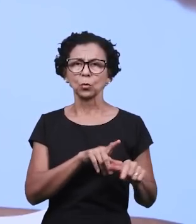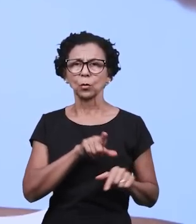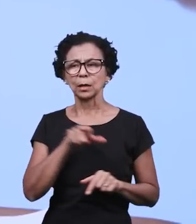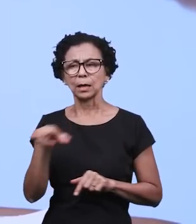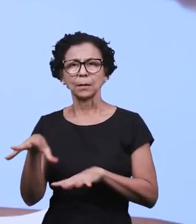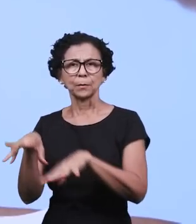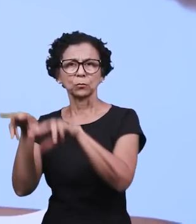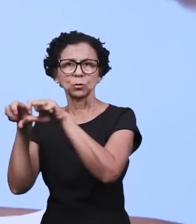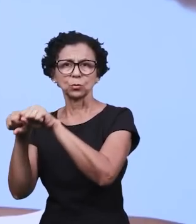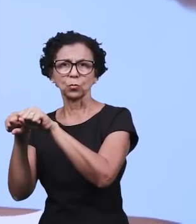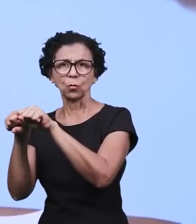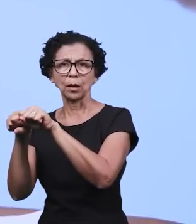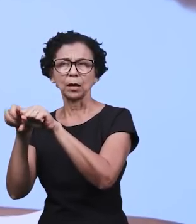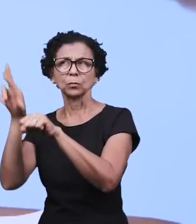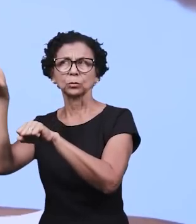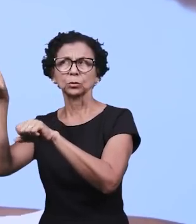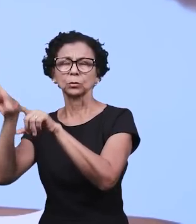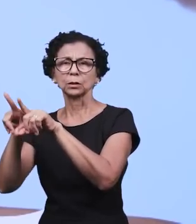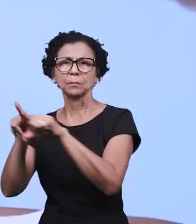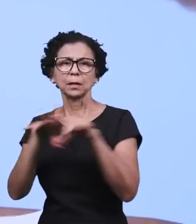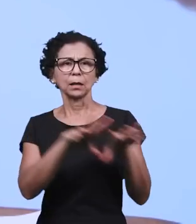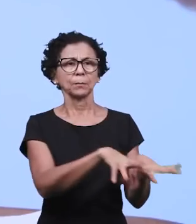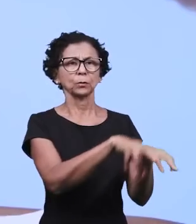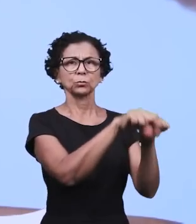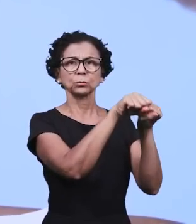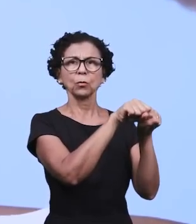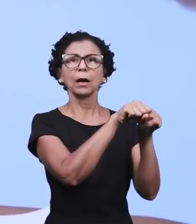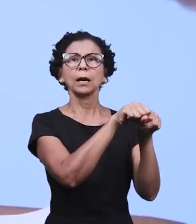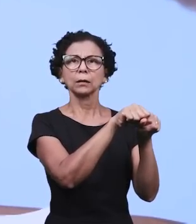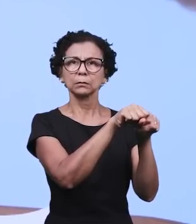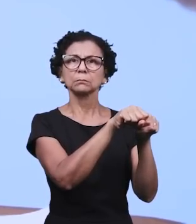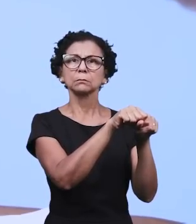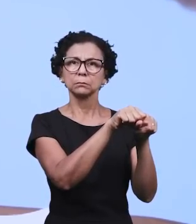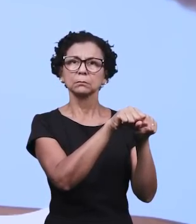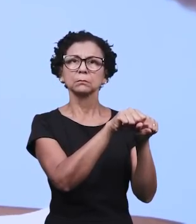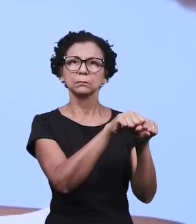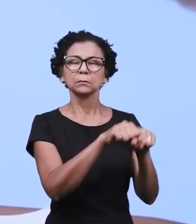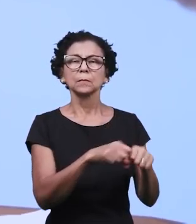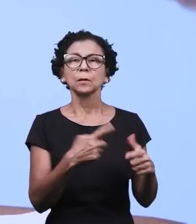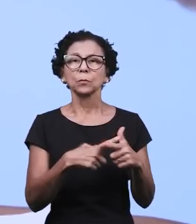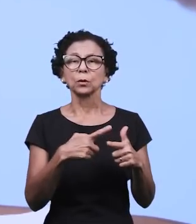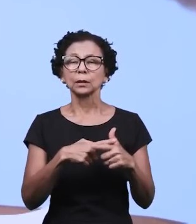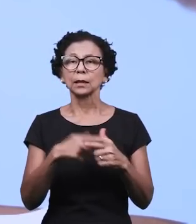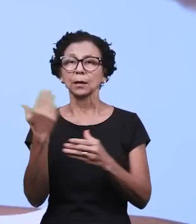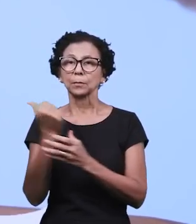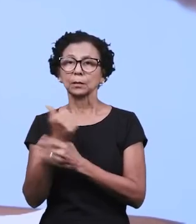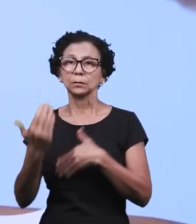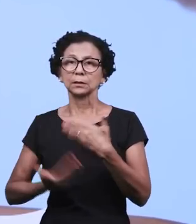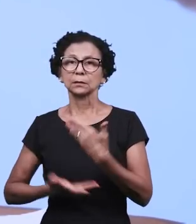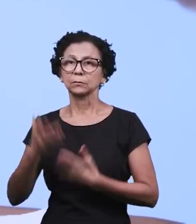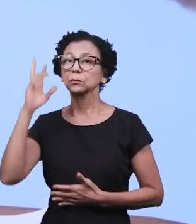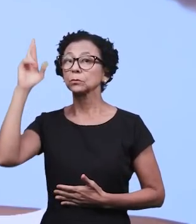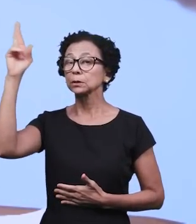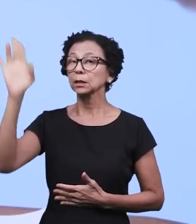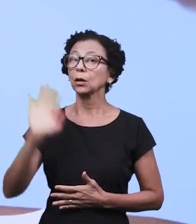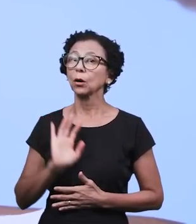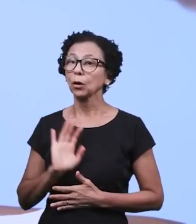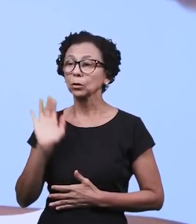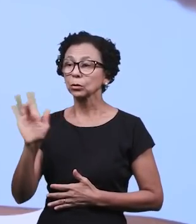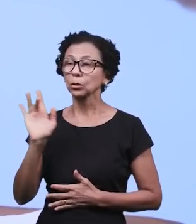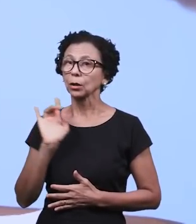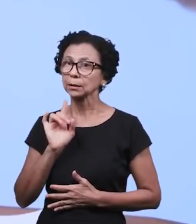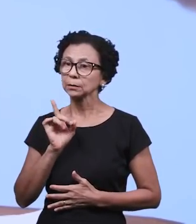semente como o pó da terra, de maneira que se alguém puder contar o pó da terra, também a tua semente será contada.